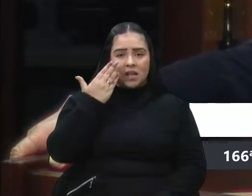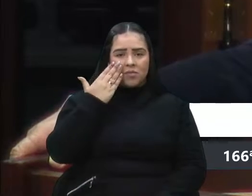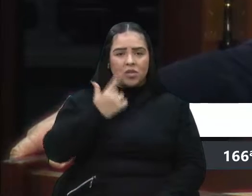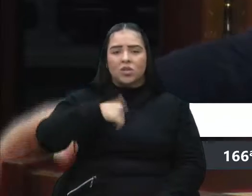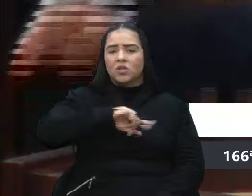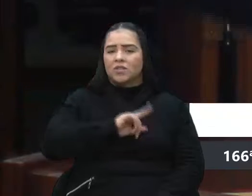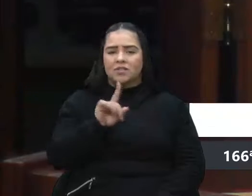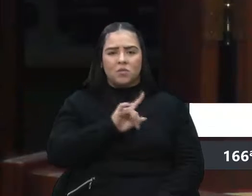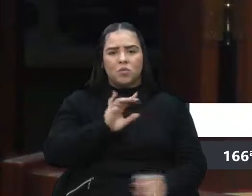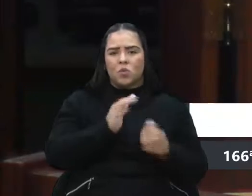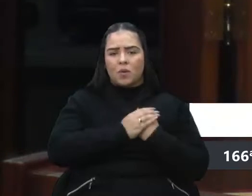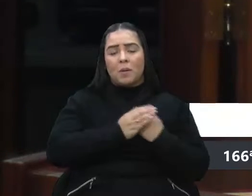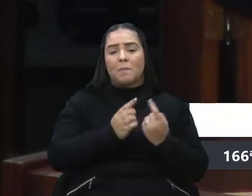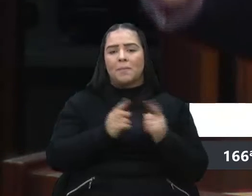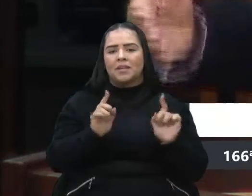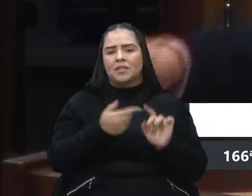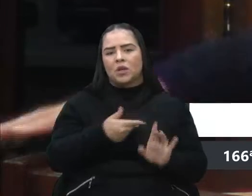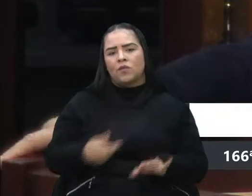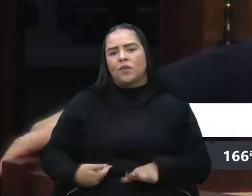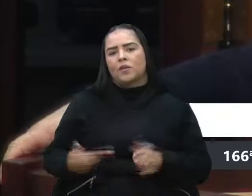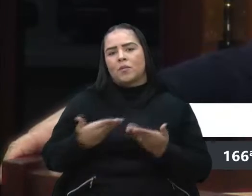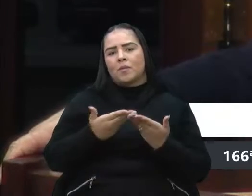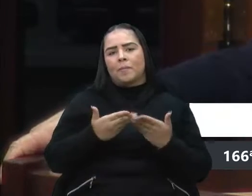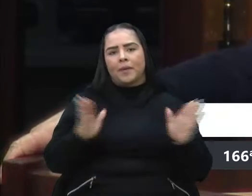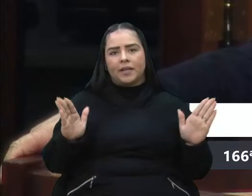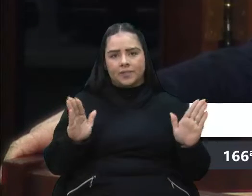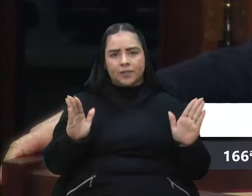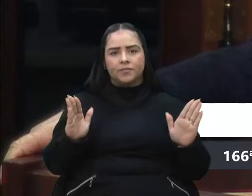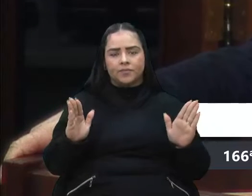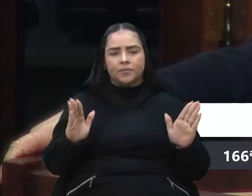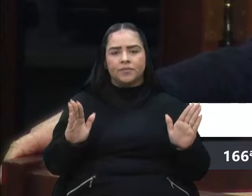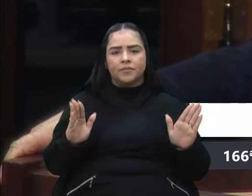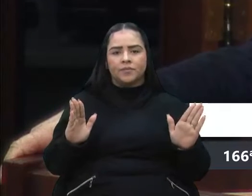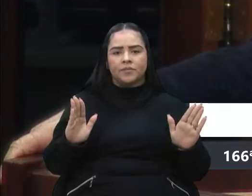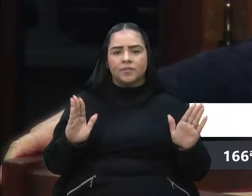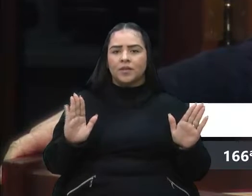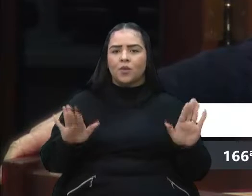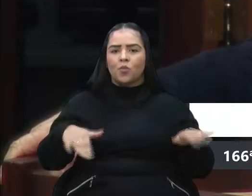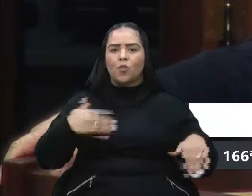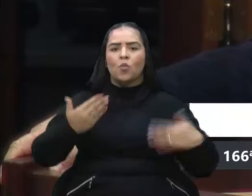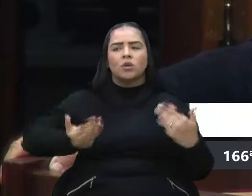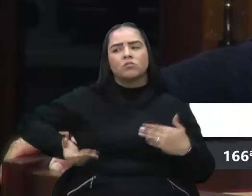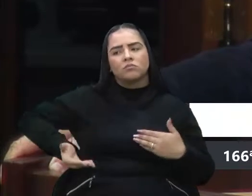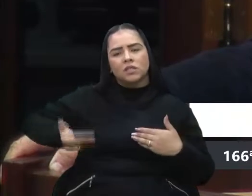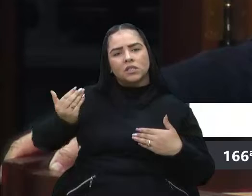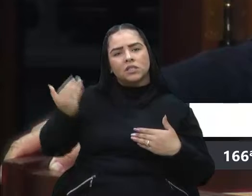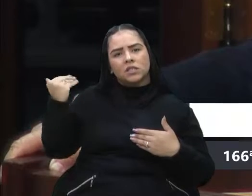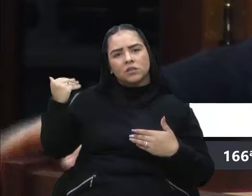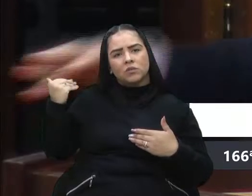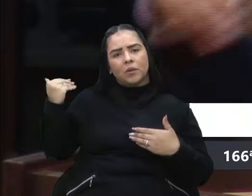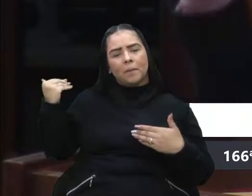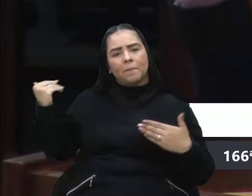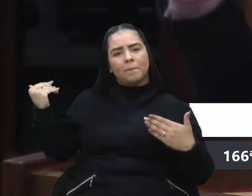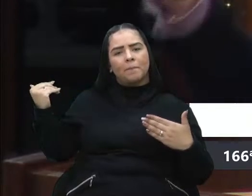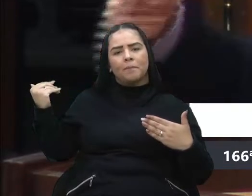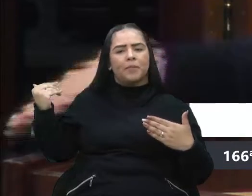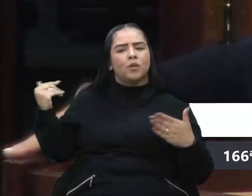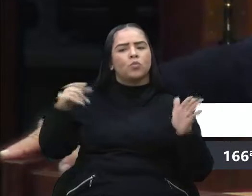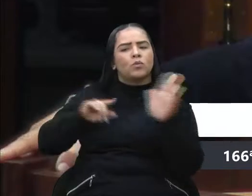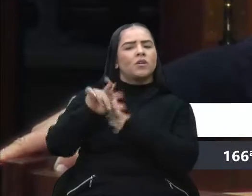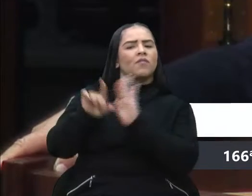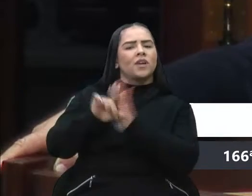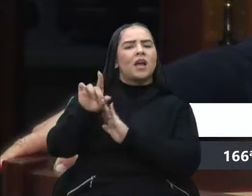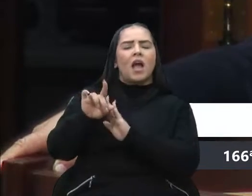chorando, mas é um governo aberto. E quando há dias atrás se questionava por alguns em